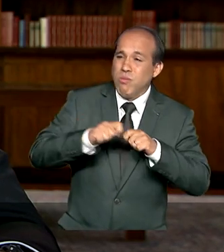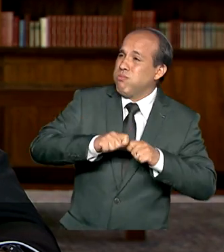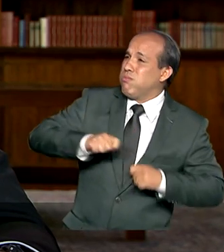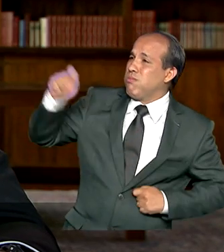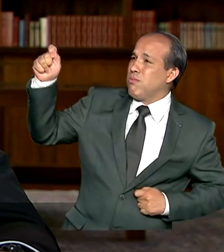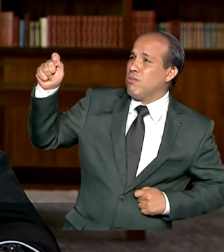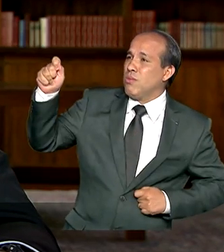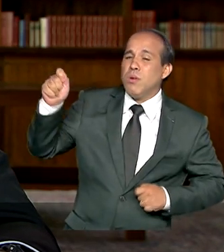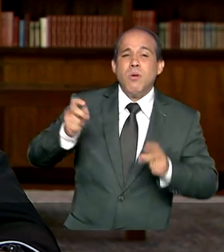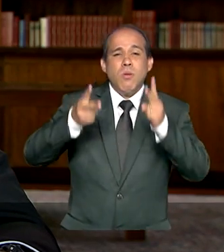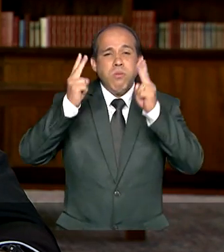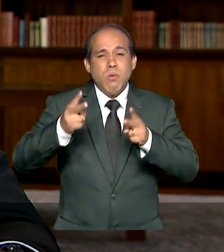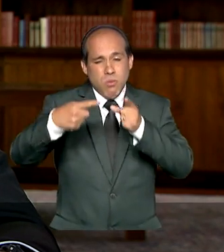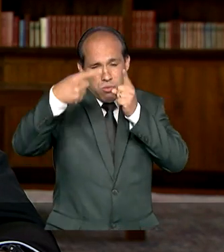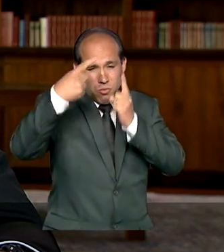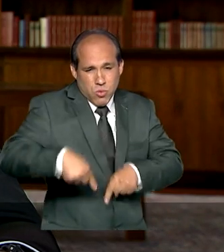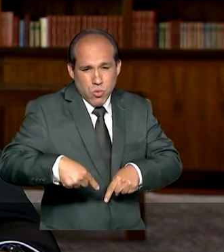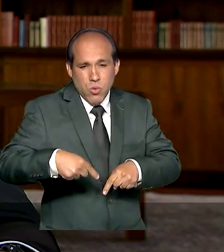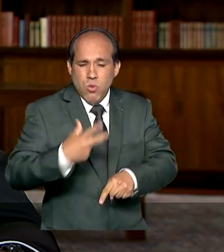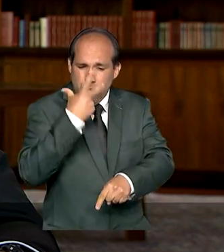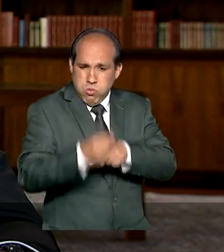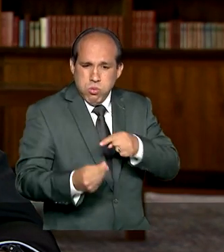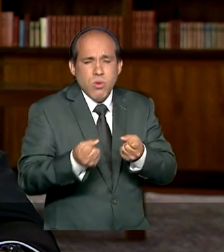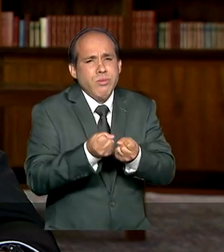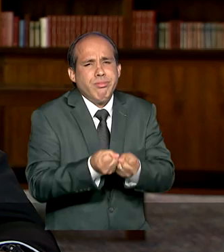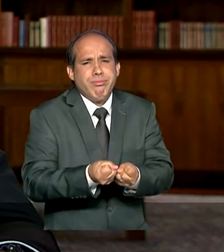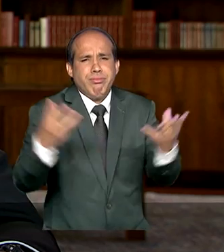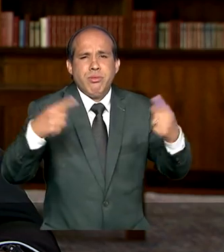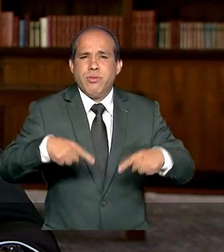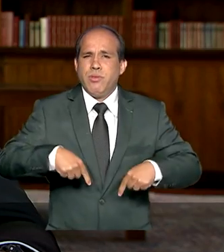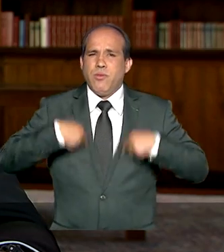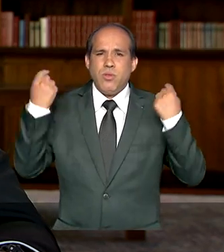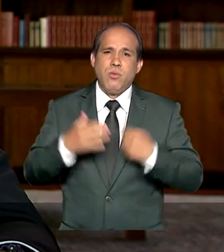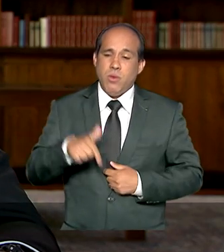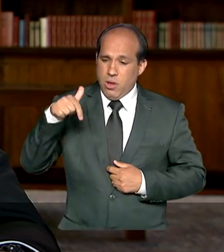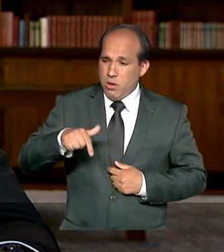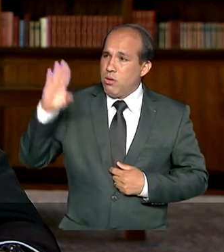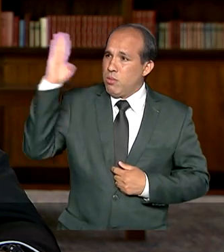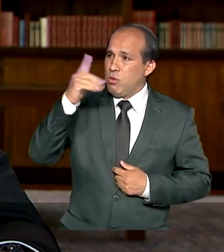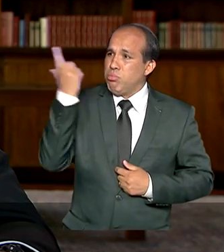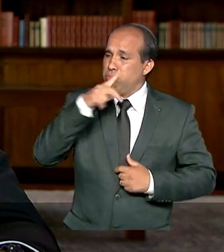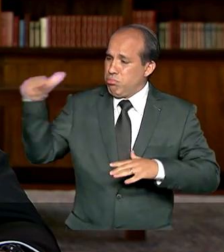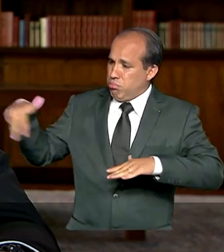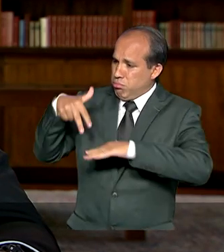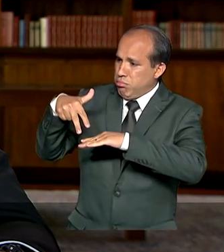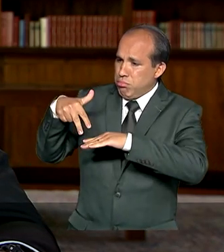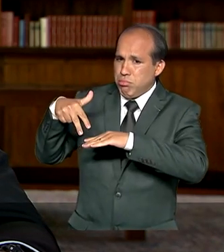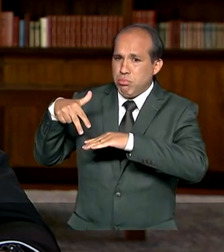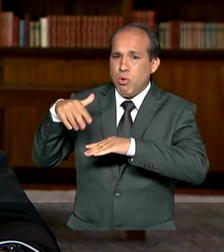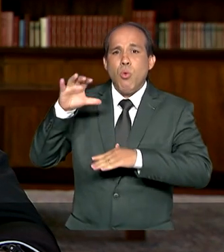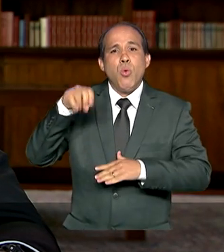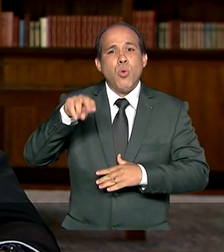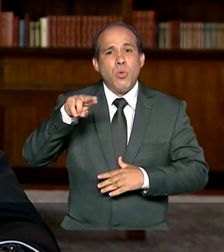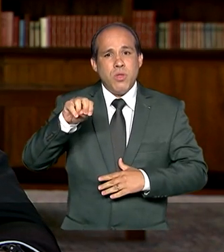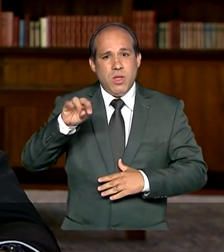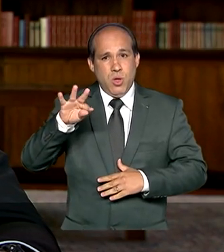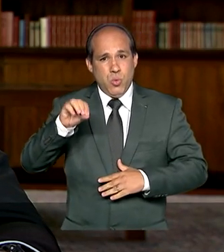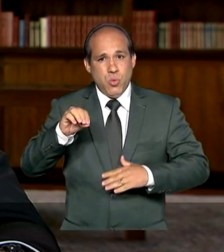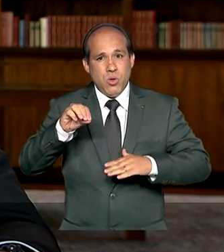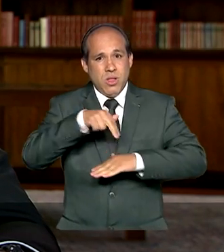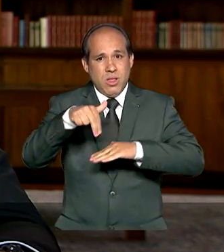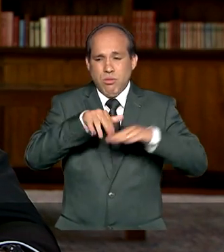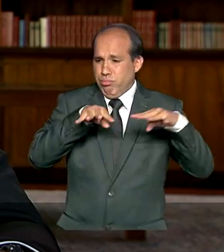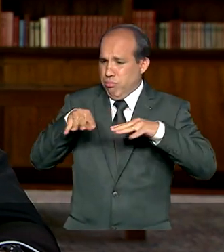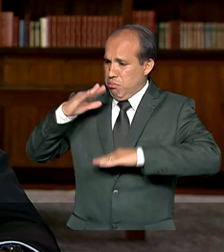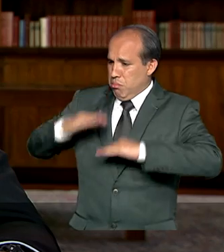Independência Nos quais enfrentou e superou inúmeros desafios o Brasil consolidou sua posição no concerto das